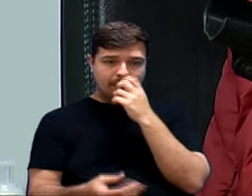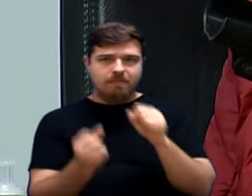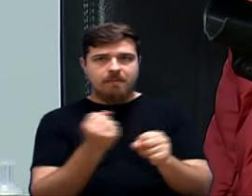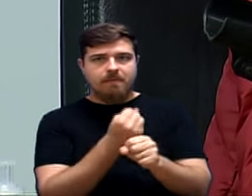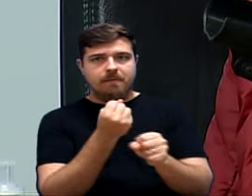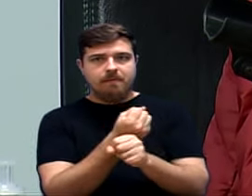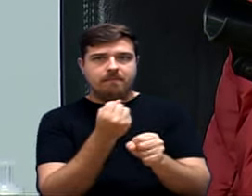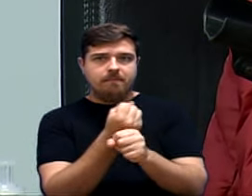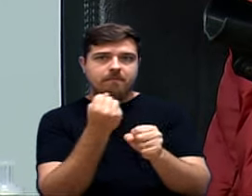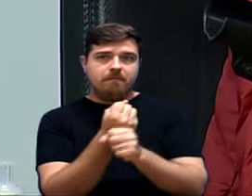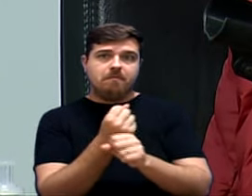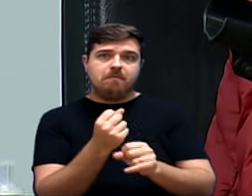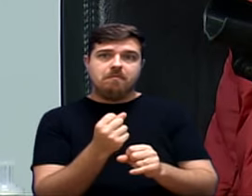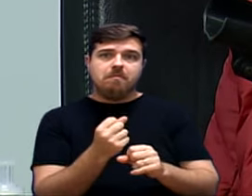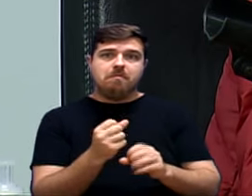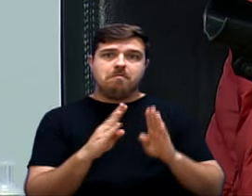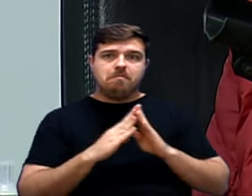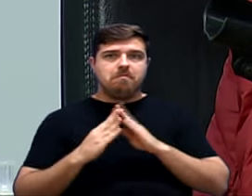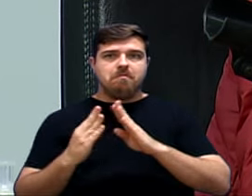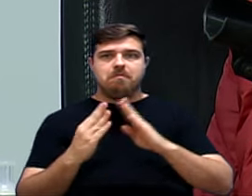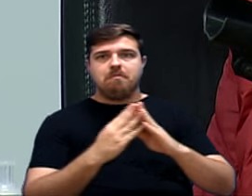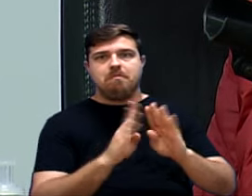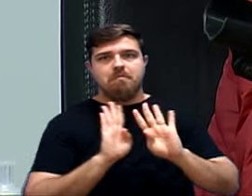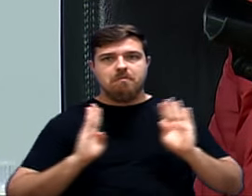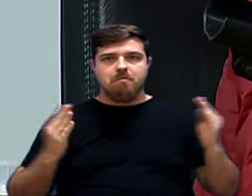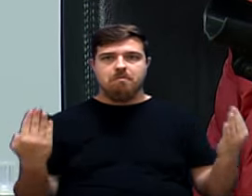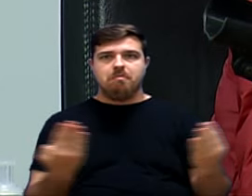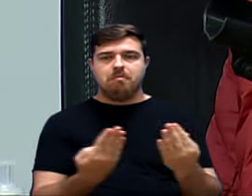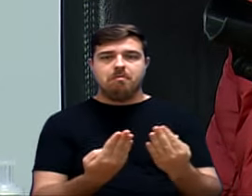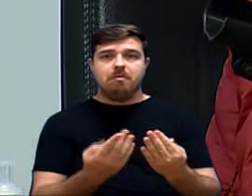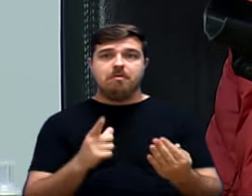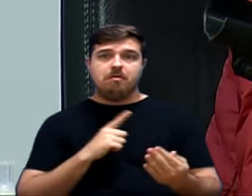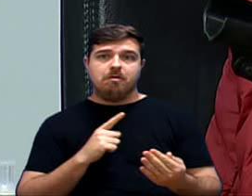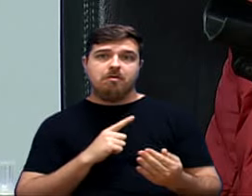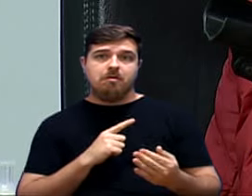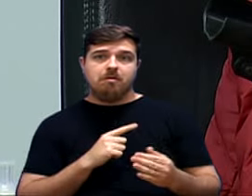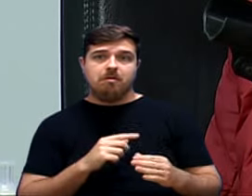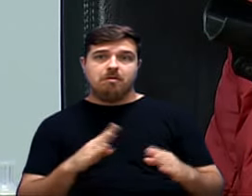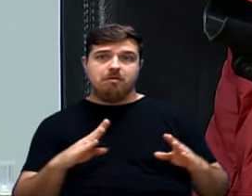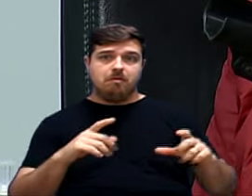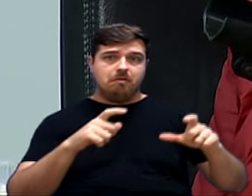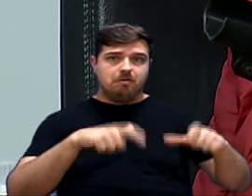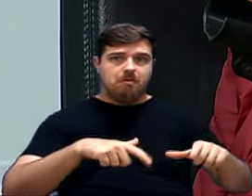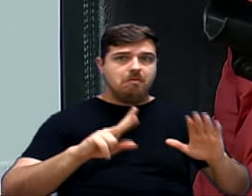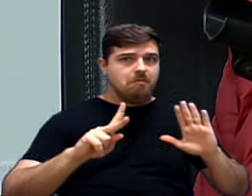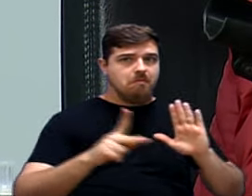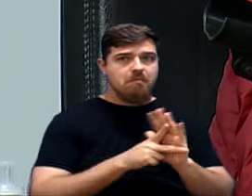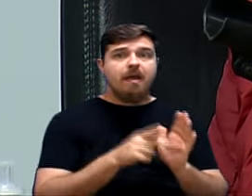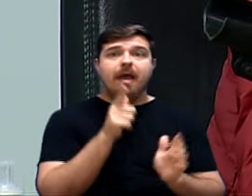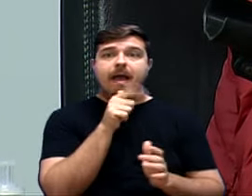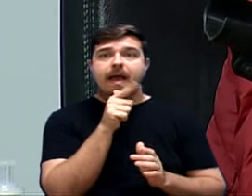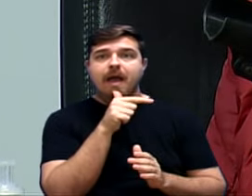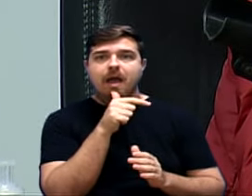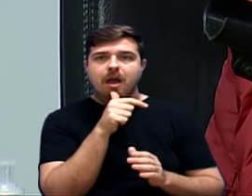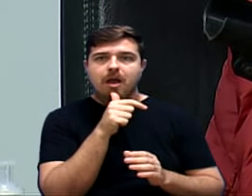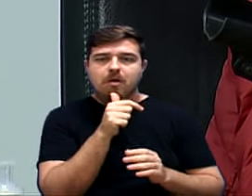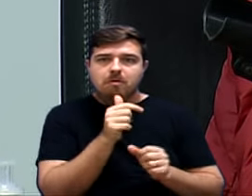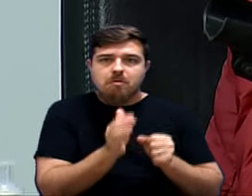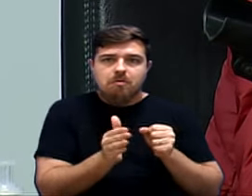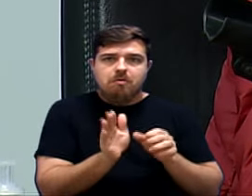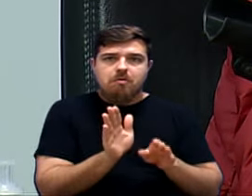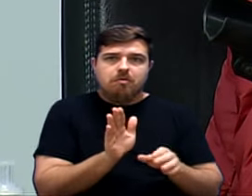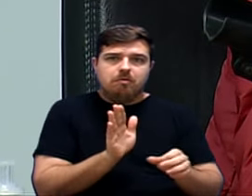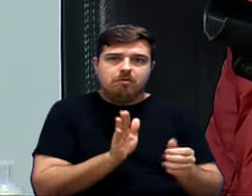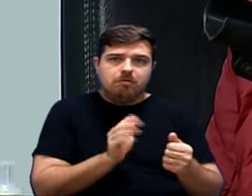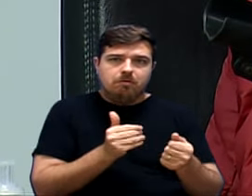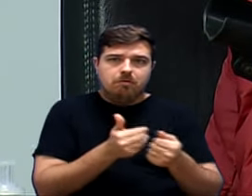construções de condomínios Você tem uma área paraa construção de uma bacia de contenção né você ter